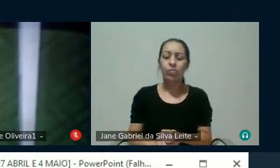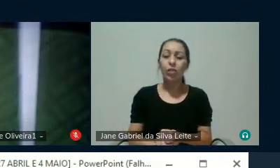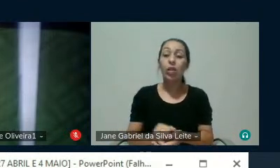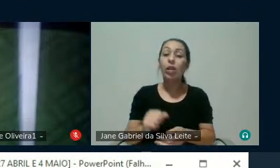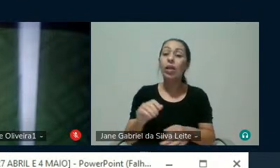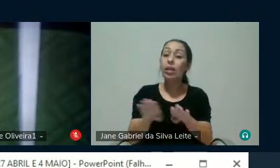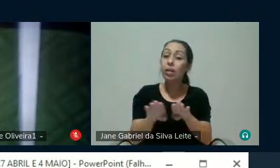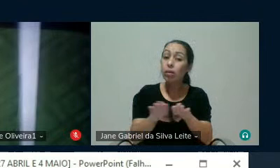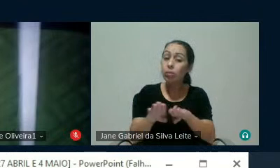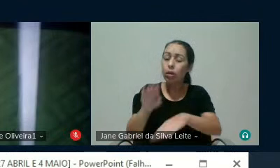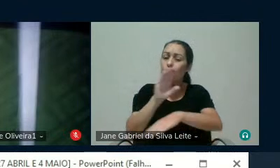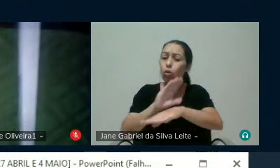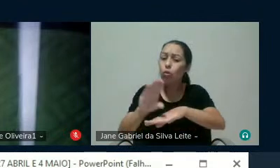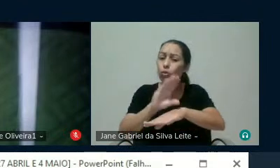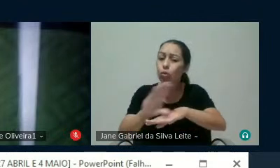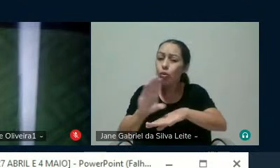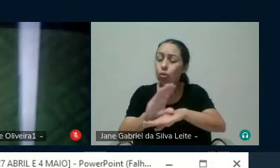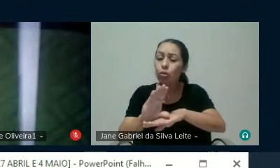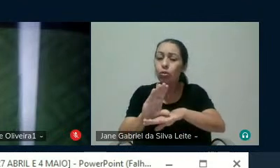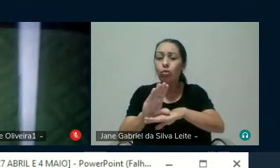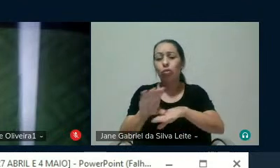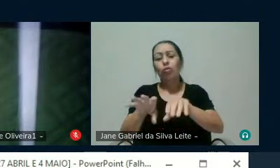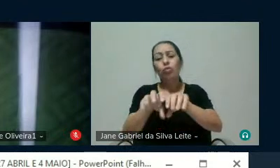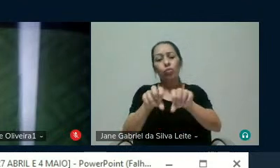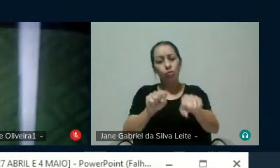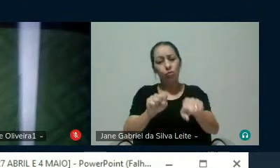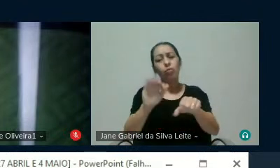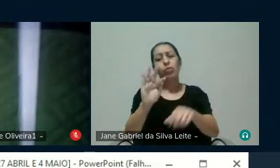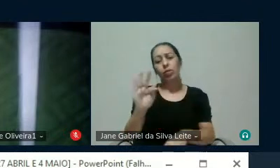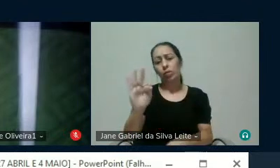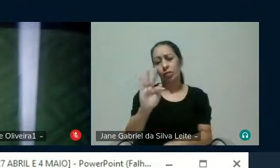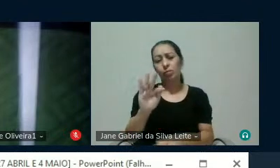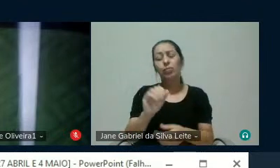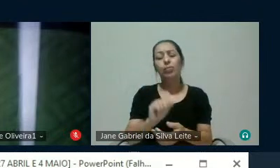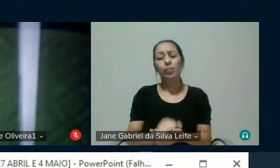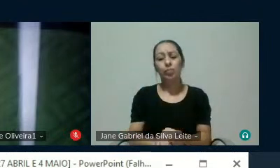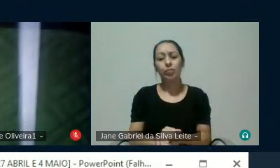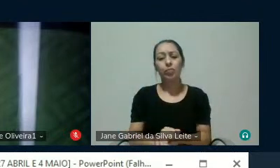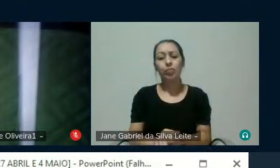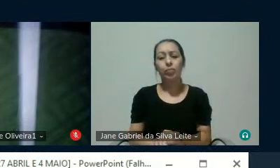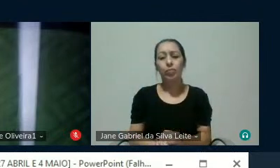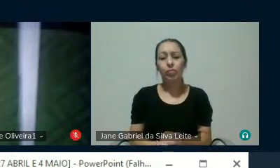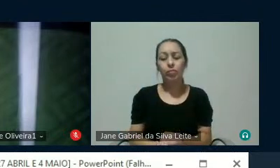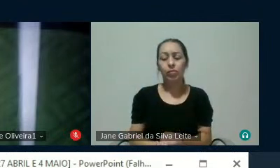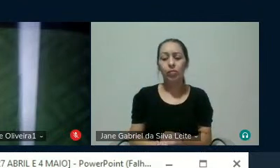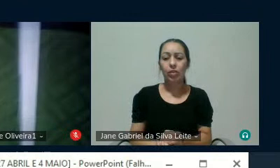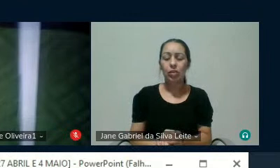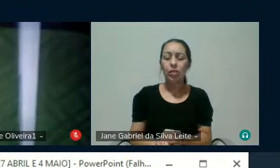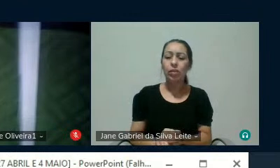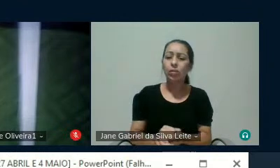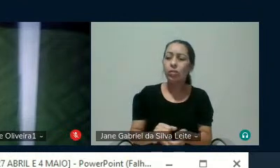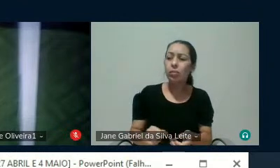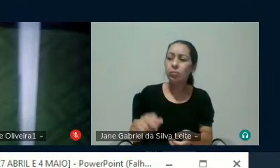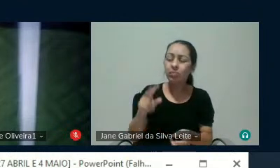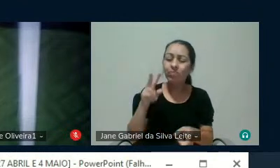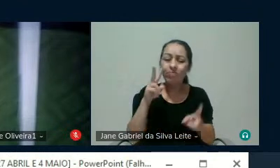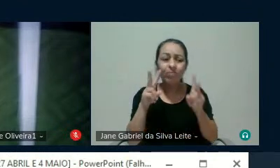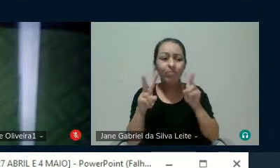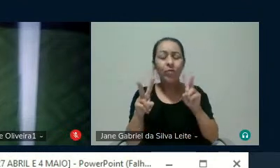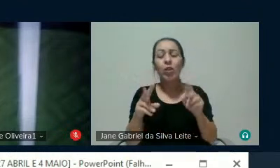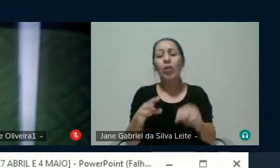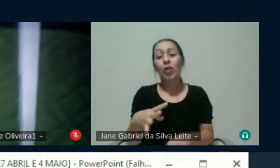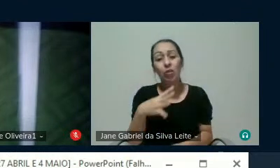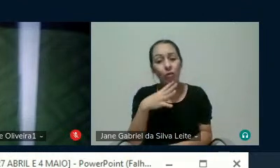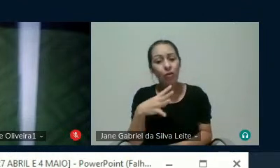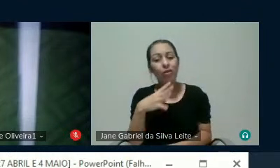de formação que tem a disciplina de literatura surda, ela está ganhando mais visibilidade ainda. Então,